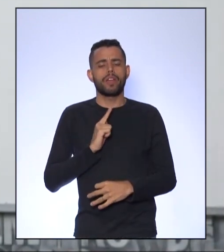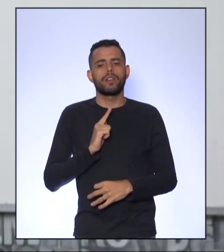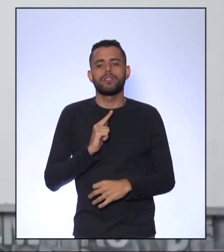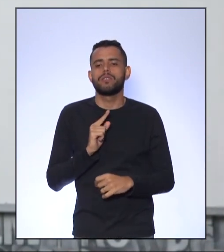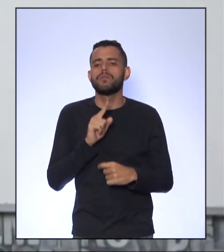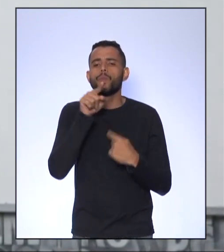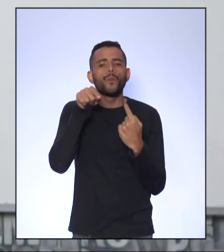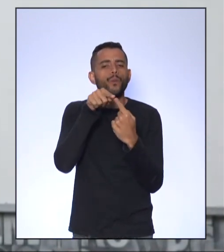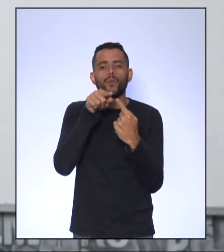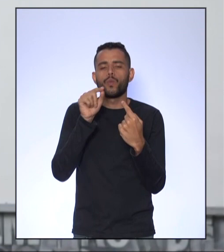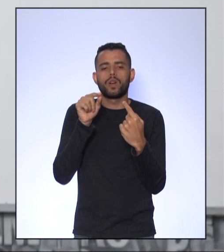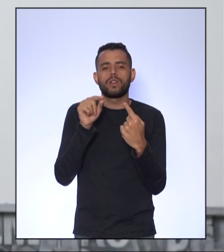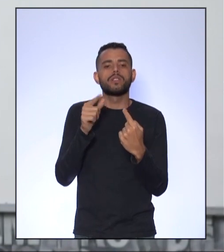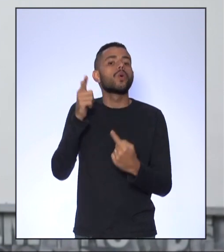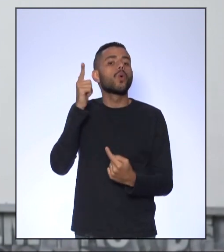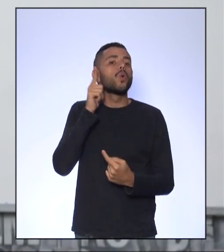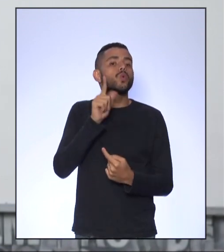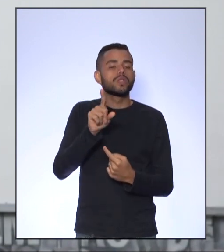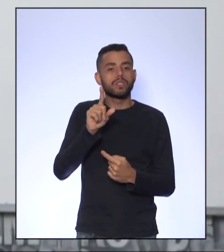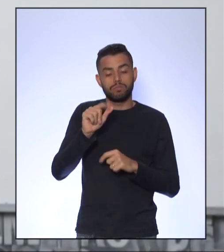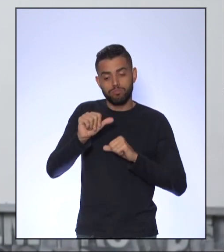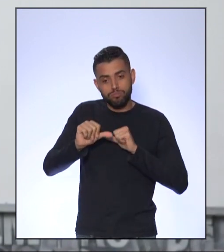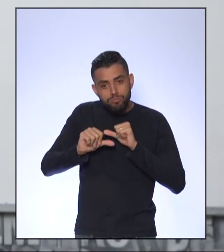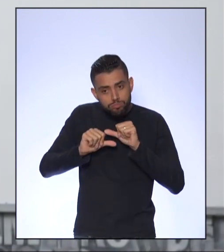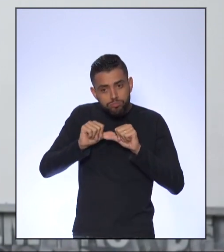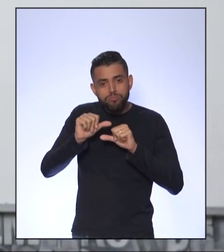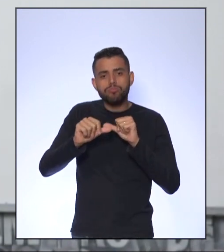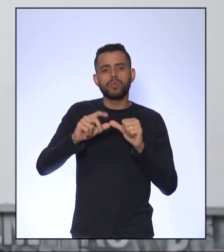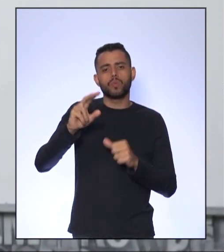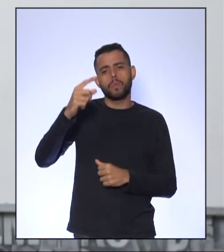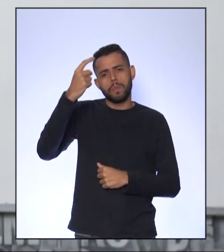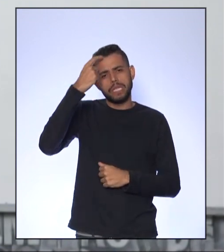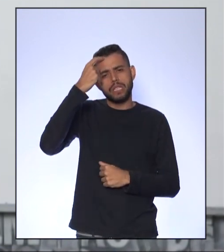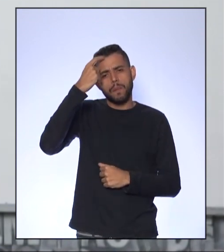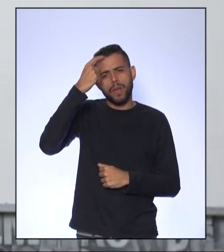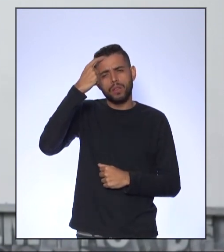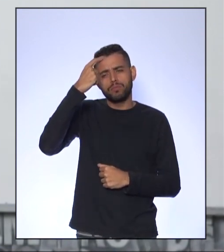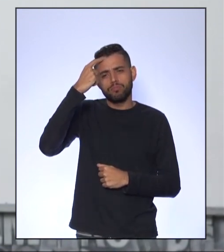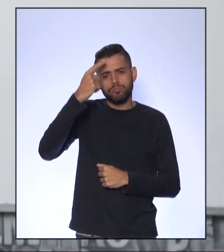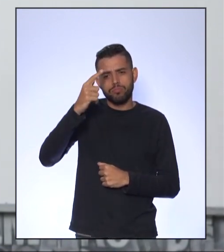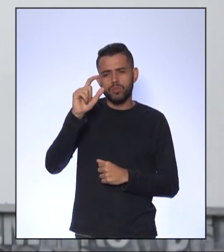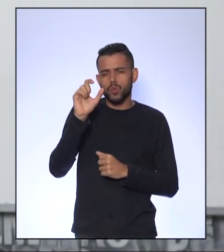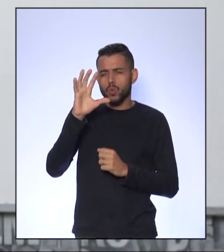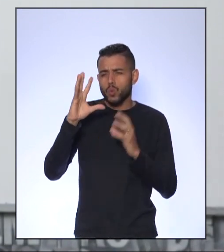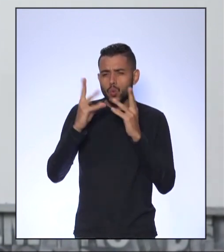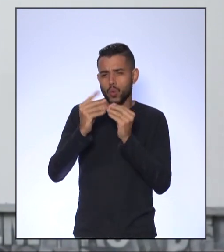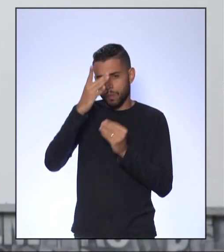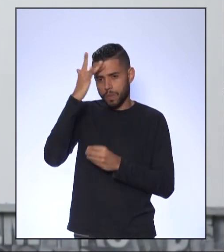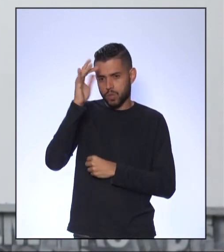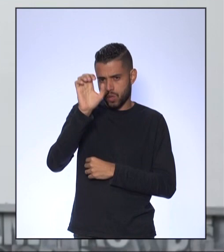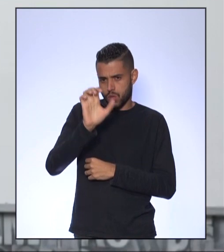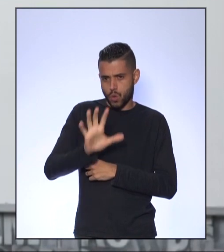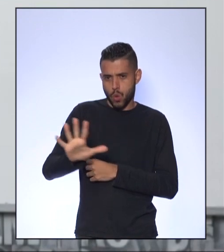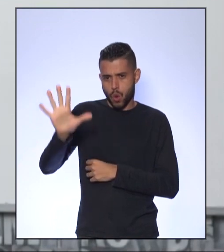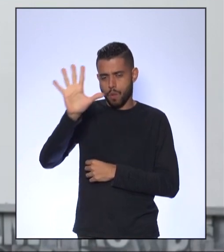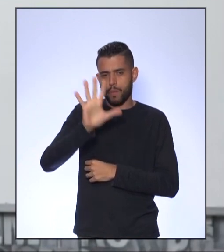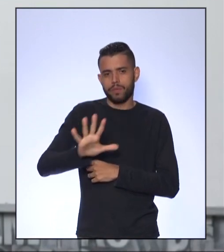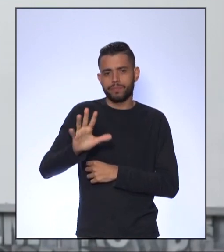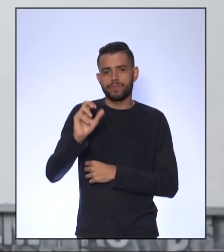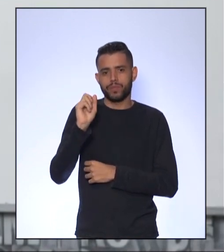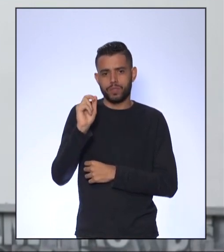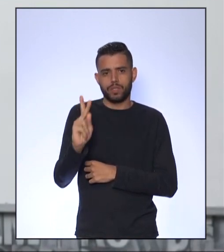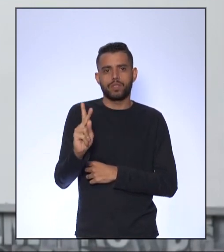conseguir promover uma transição no pensamento intelectual da Europa. Tranquilo? Sabendo